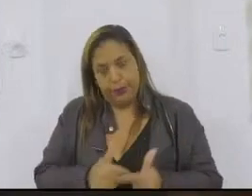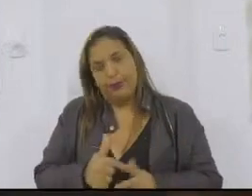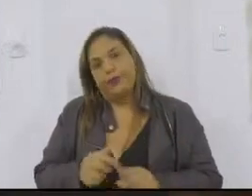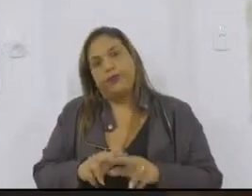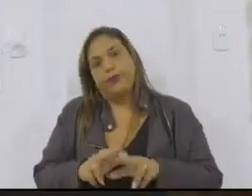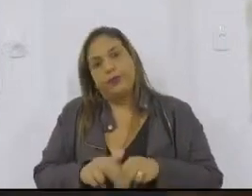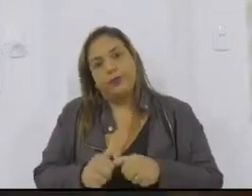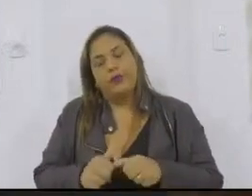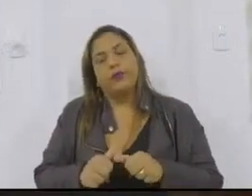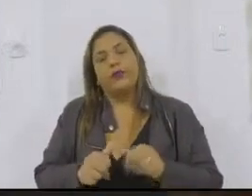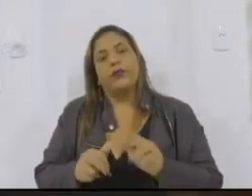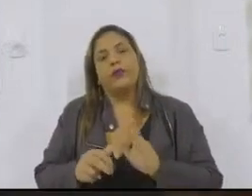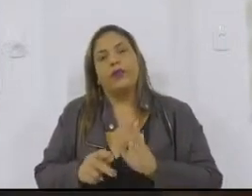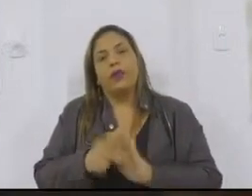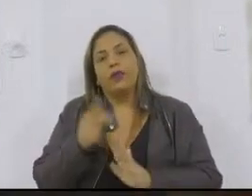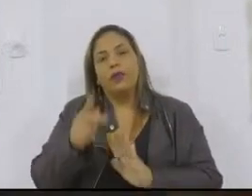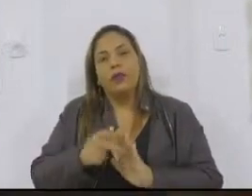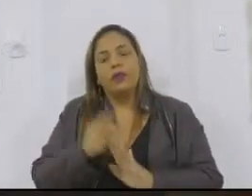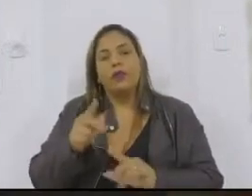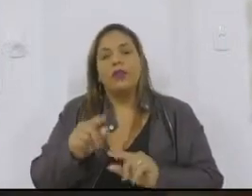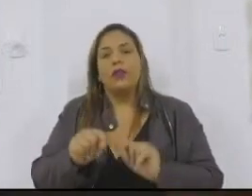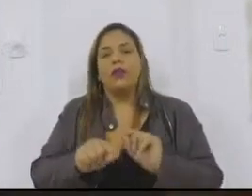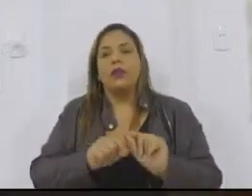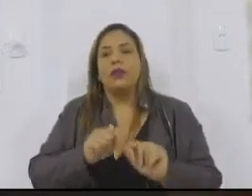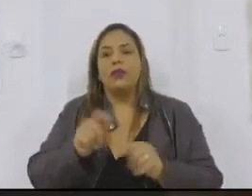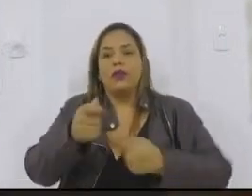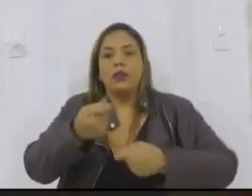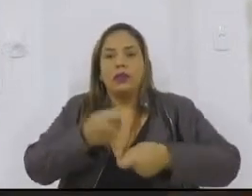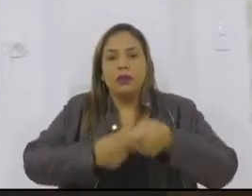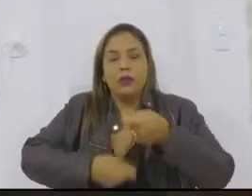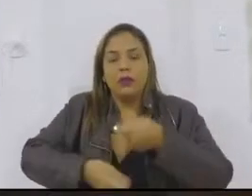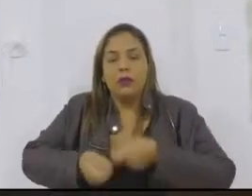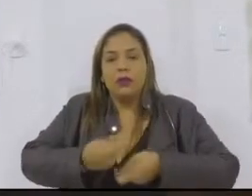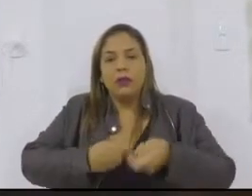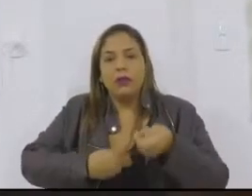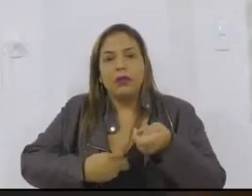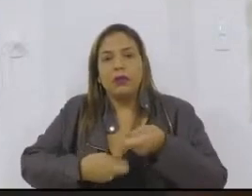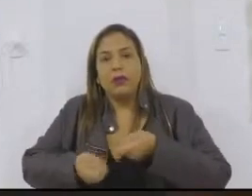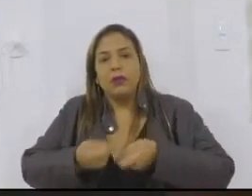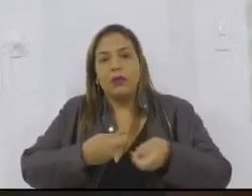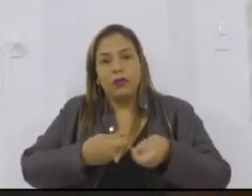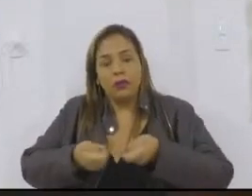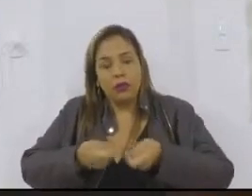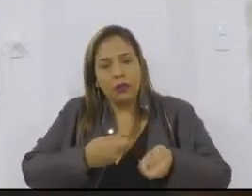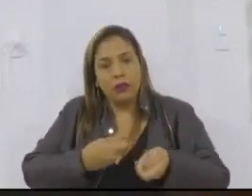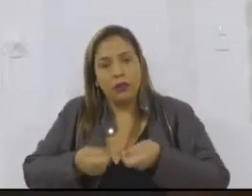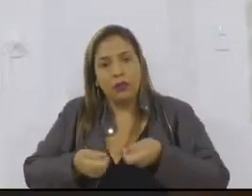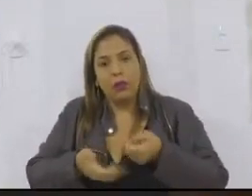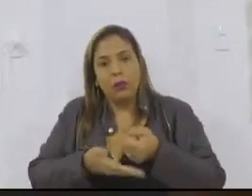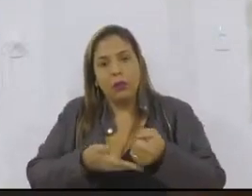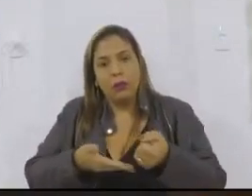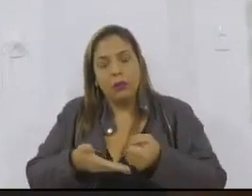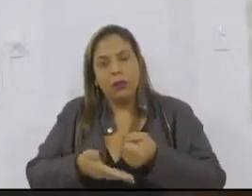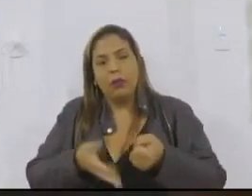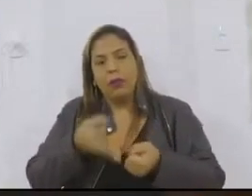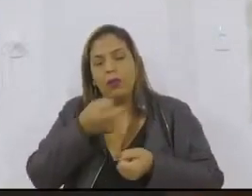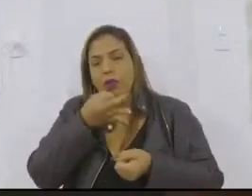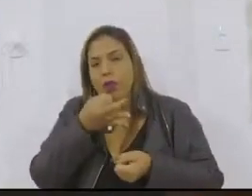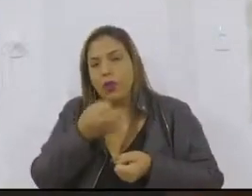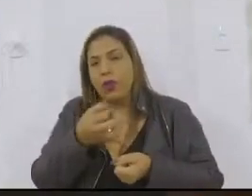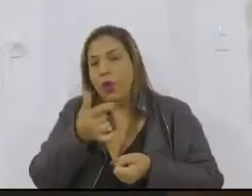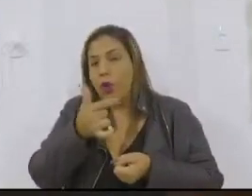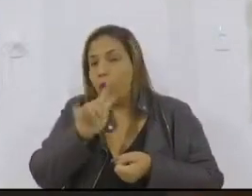projeto autorizativo, que versa sobre questão administrativa, versa que basicamente como sugestão a outro